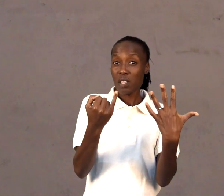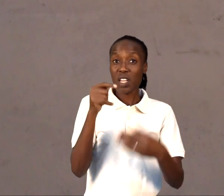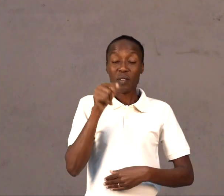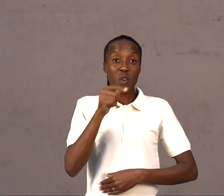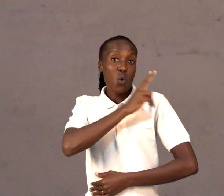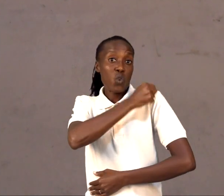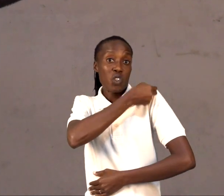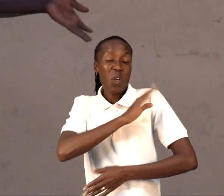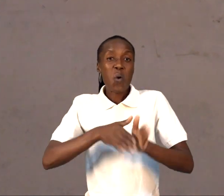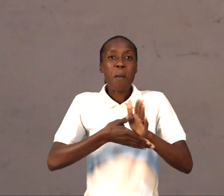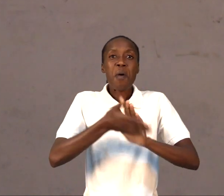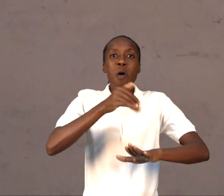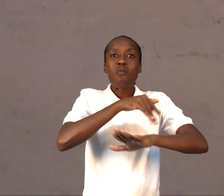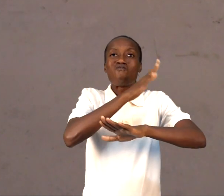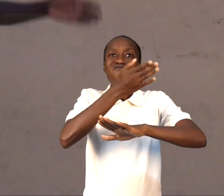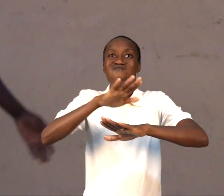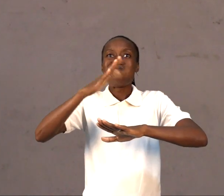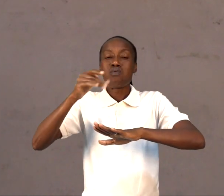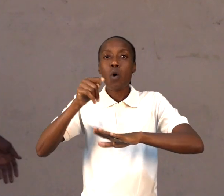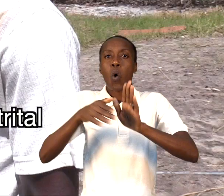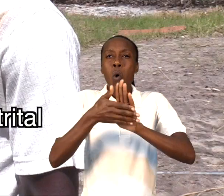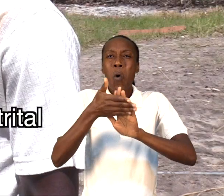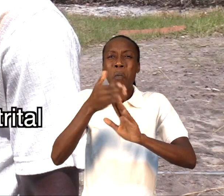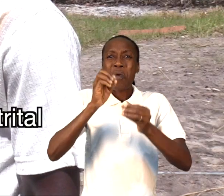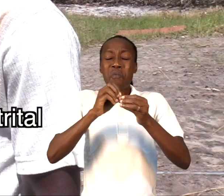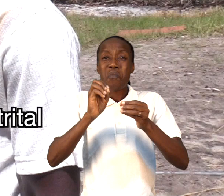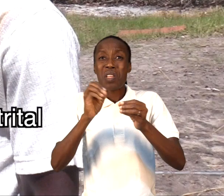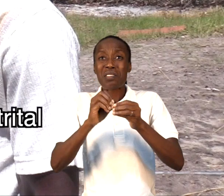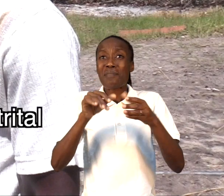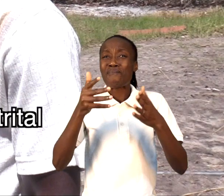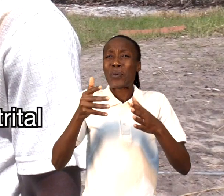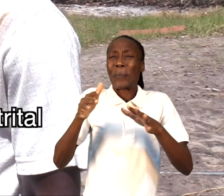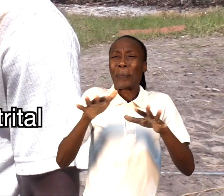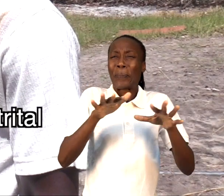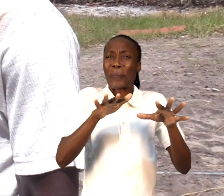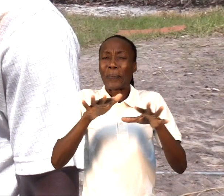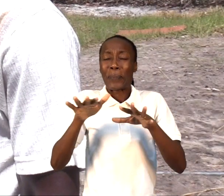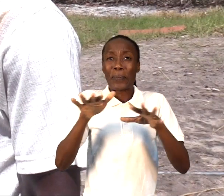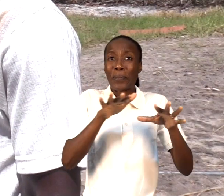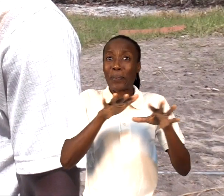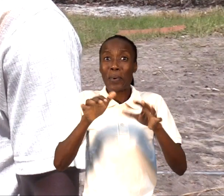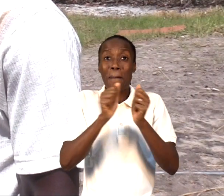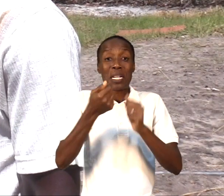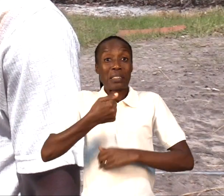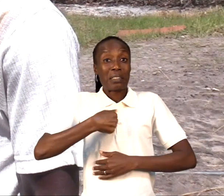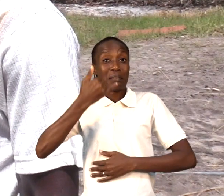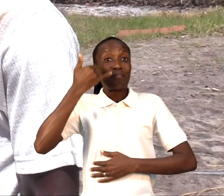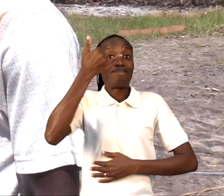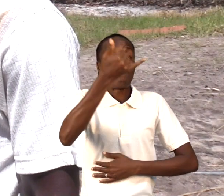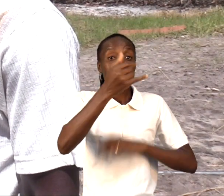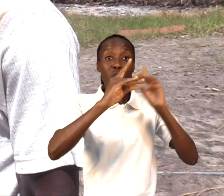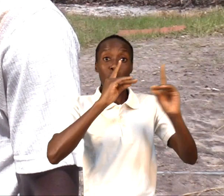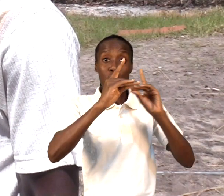a banar de um jeito que é anormal. Já tive que ligar para o senhor diretor distrital, meu diretor, para poder informar acerca